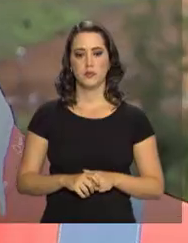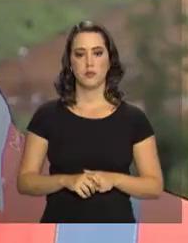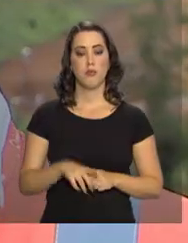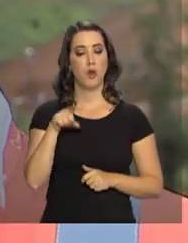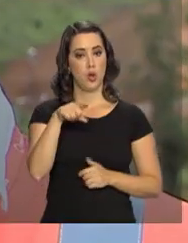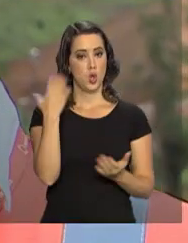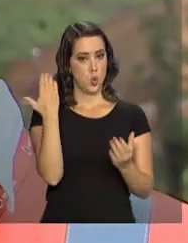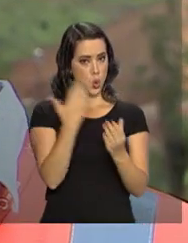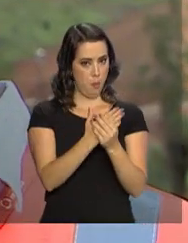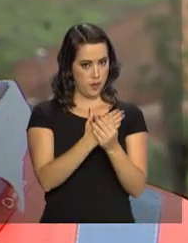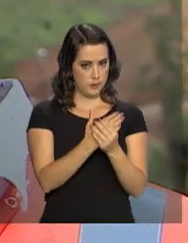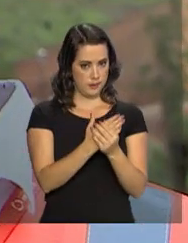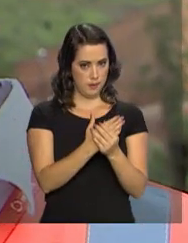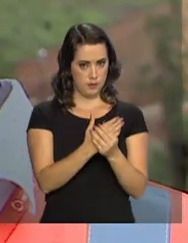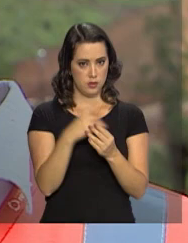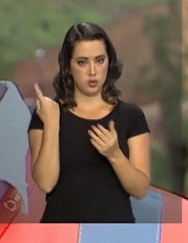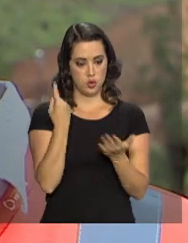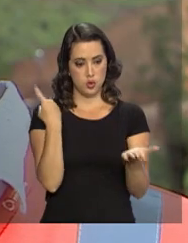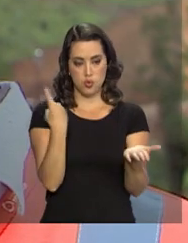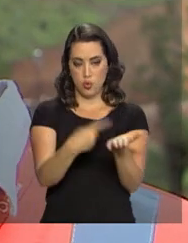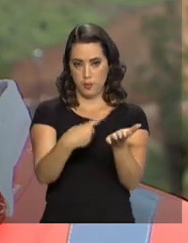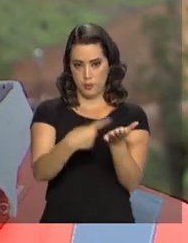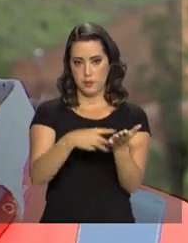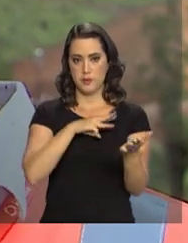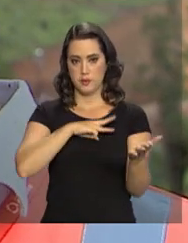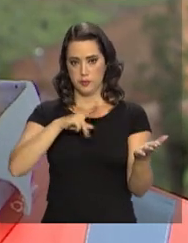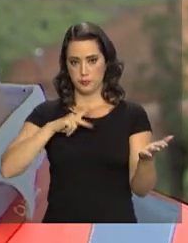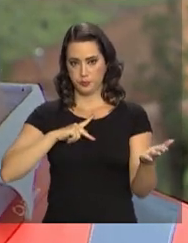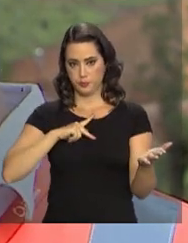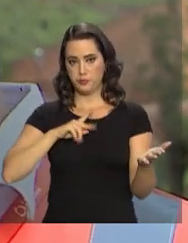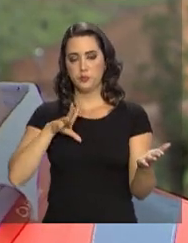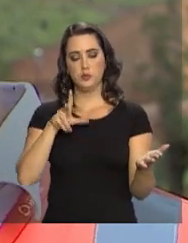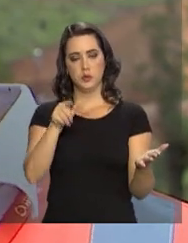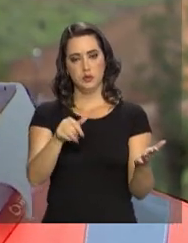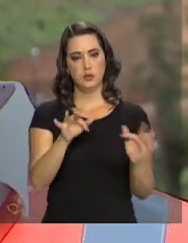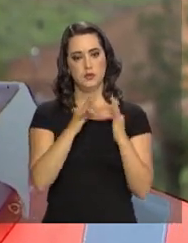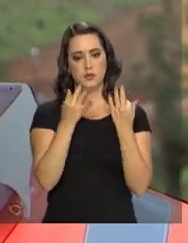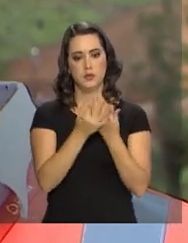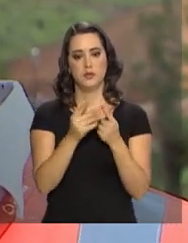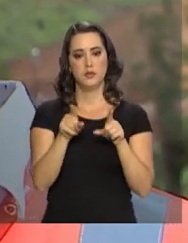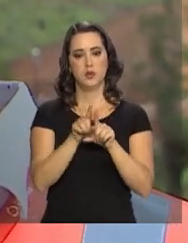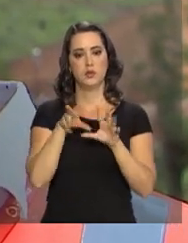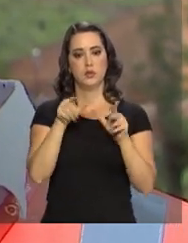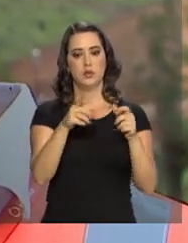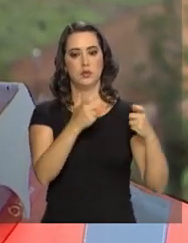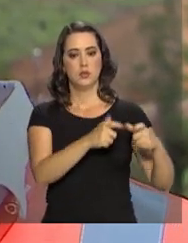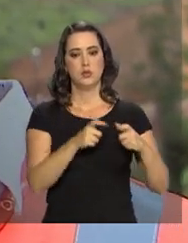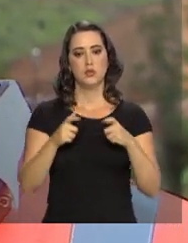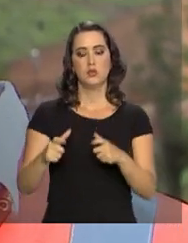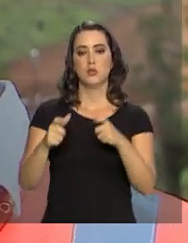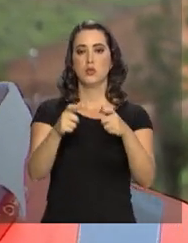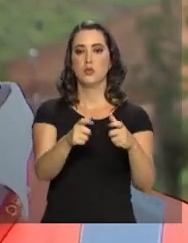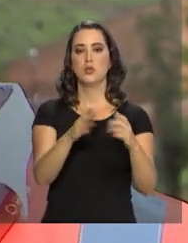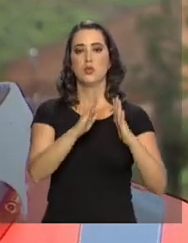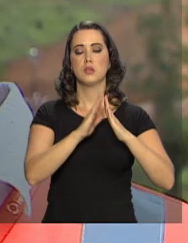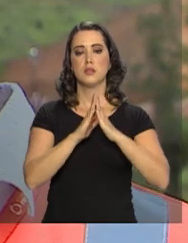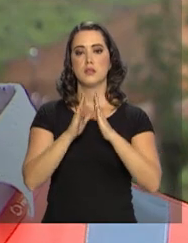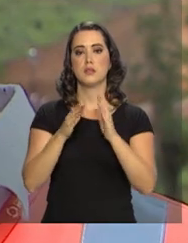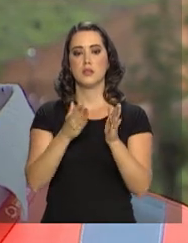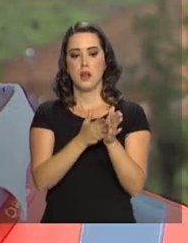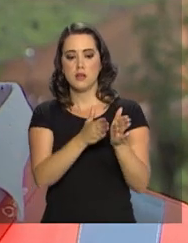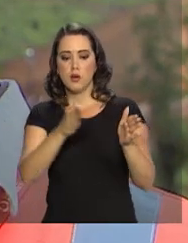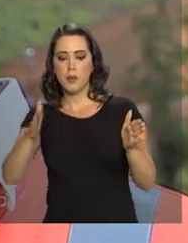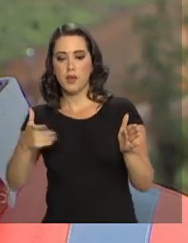pública, a gente fez um acordo com o Ministério Público e as famílias que todas as casas vão ter 20 metros quadrados a mais do que tinham na